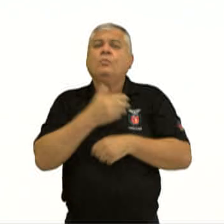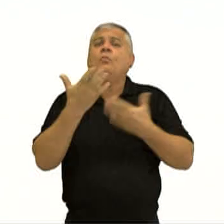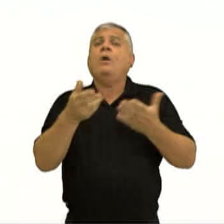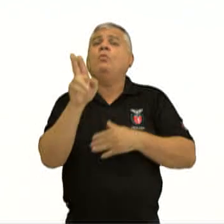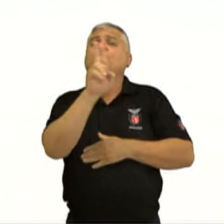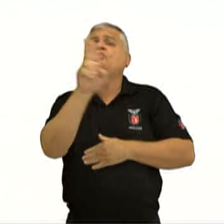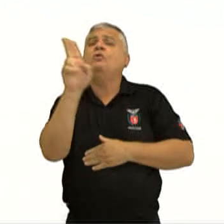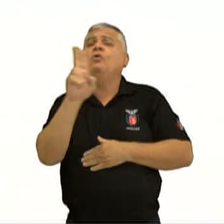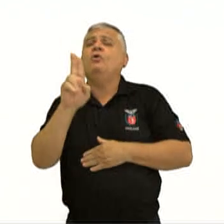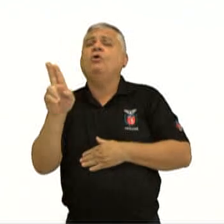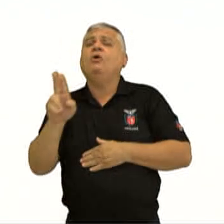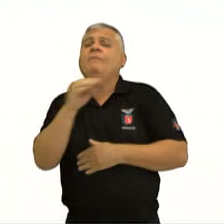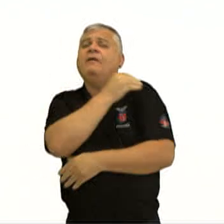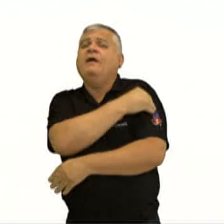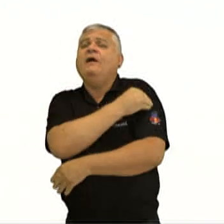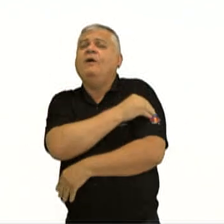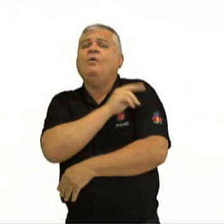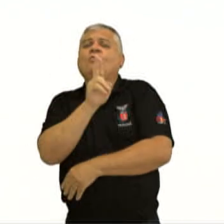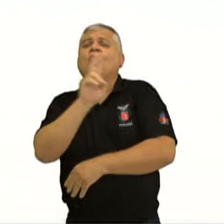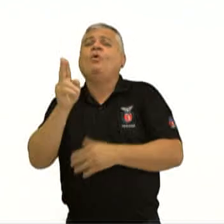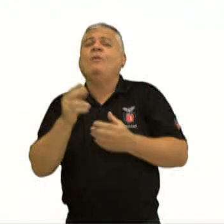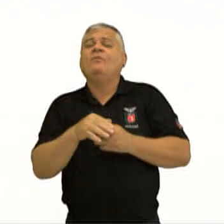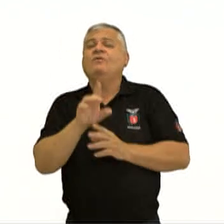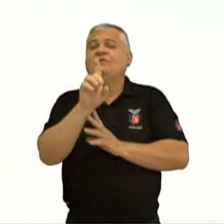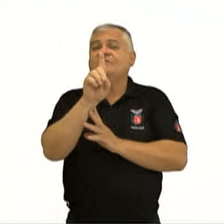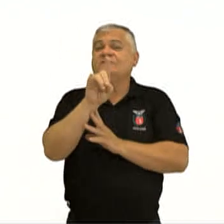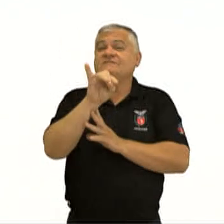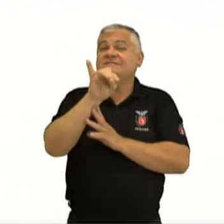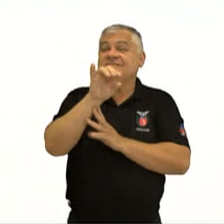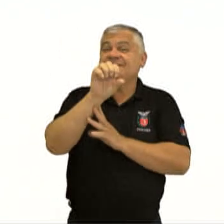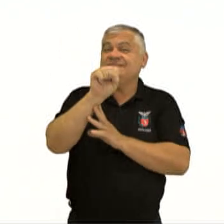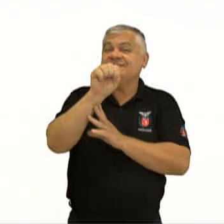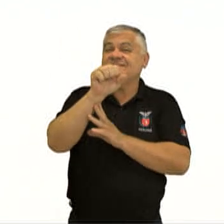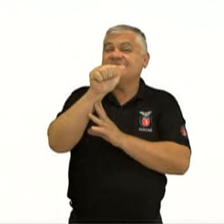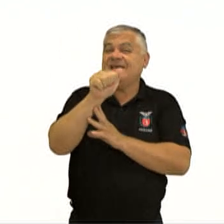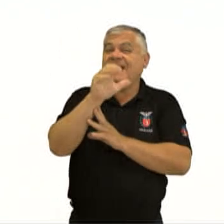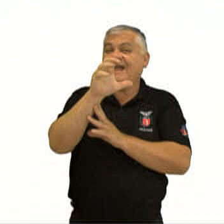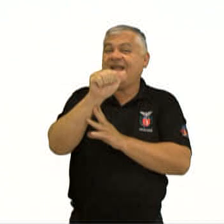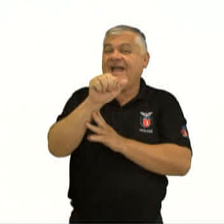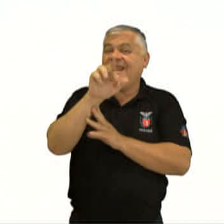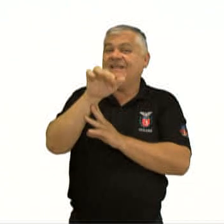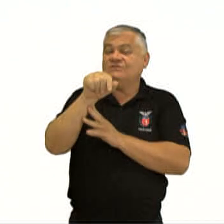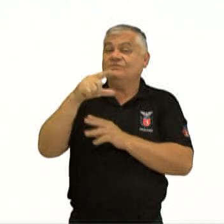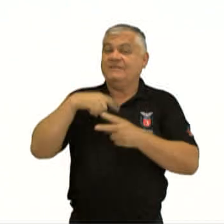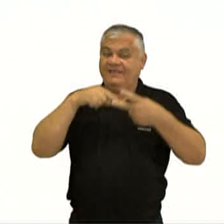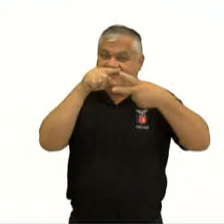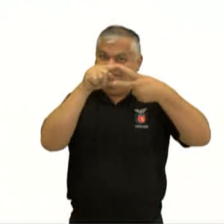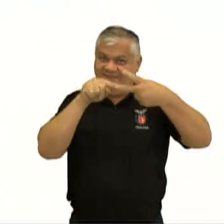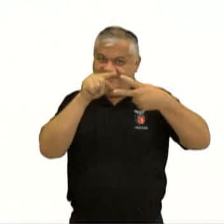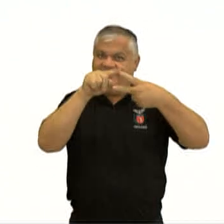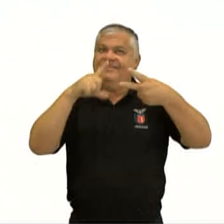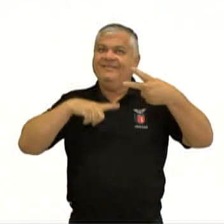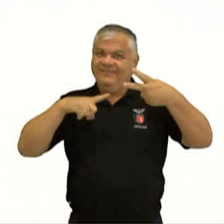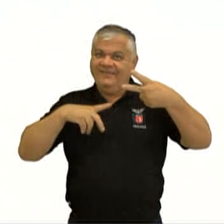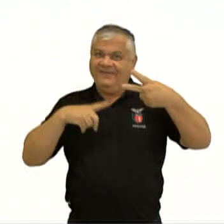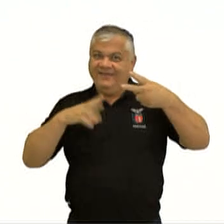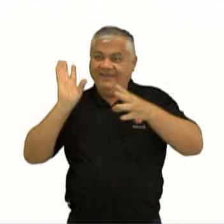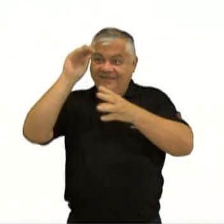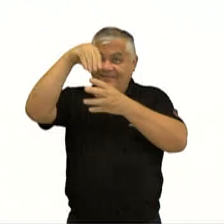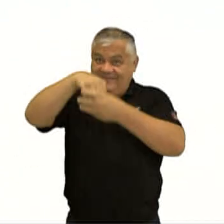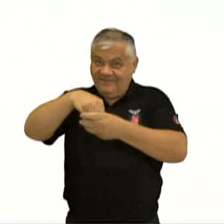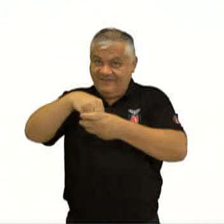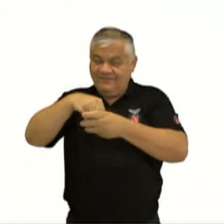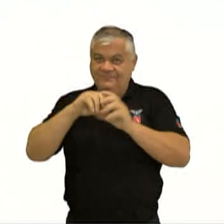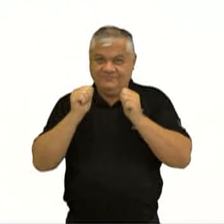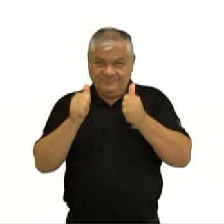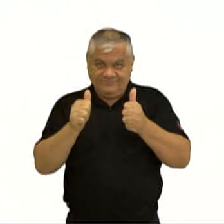cana, classificado como um disacarídeo. Só lembrando para vocês, o disacarídeo é algo que está dentro do grupo dos